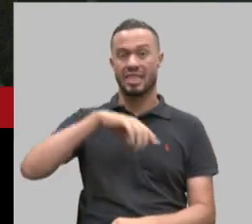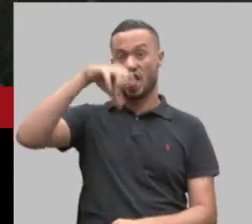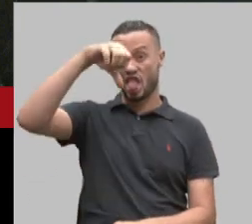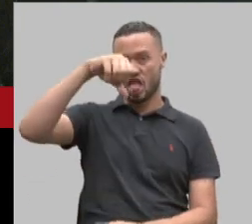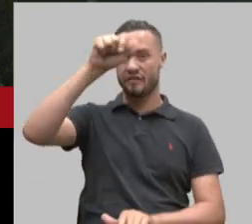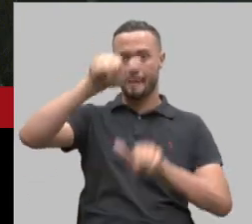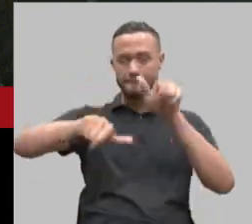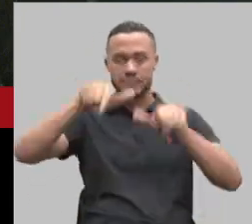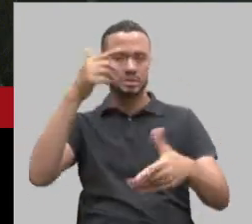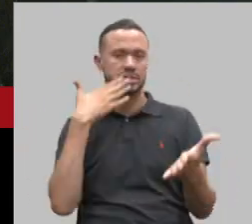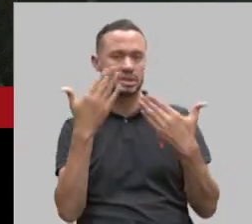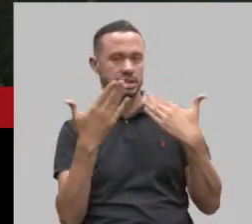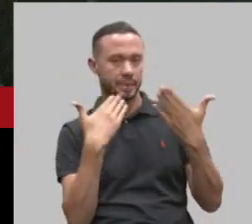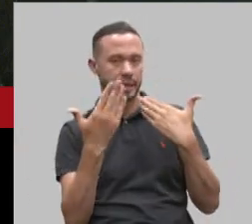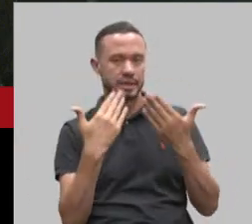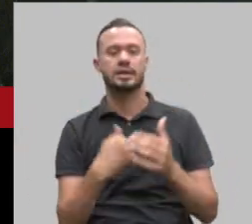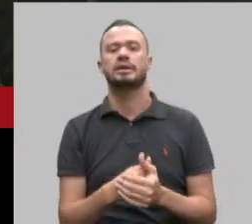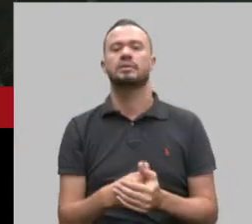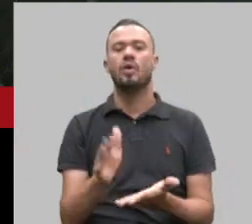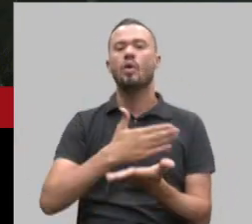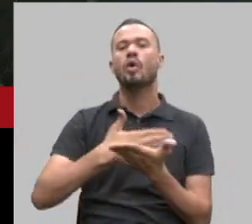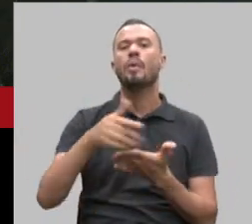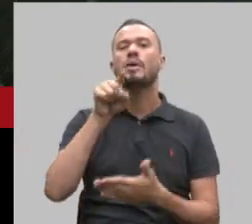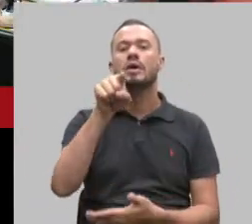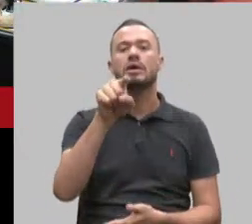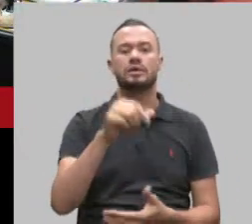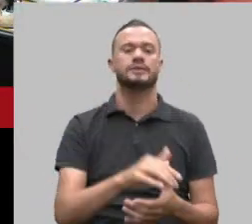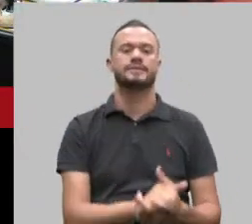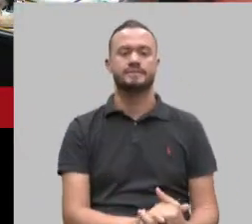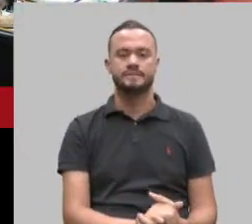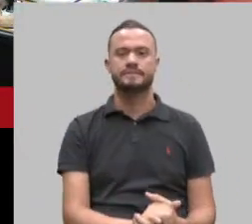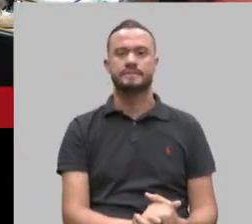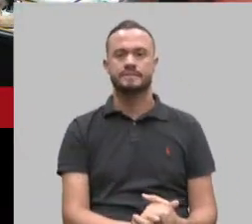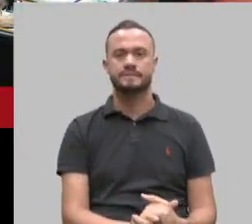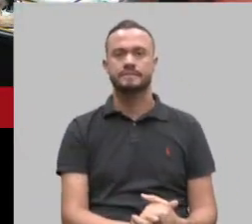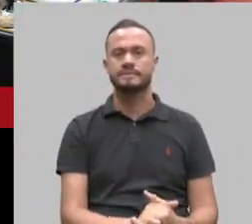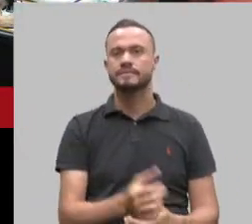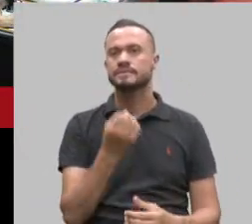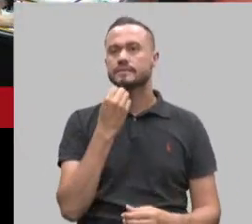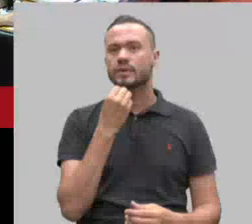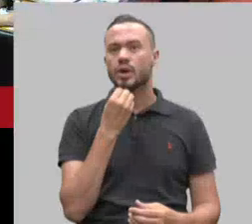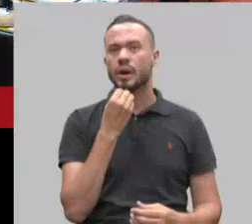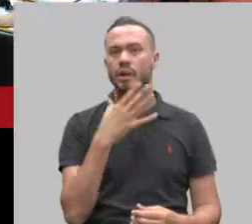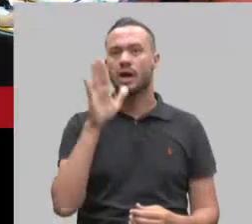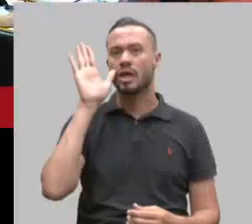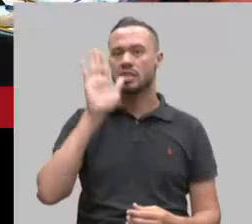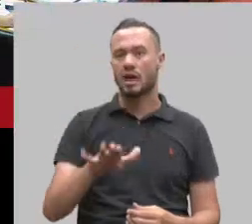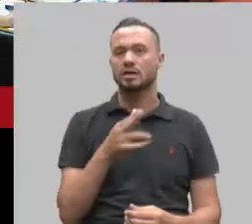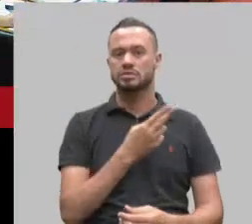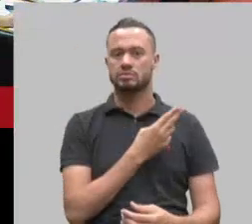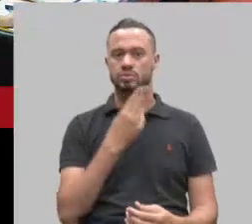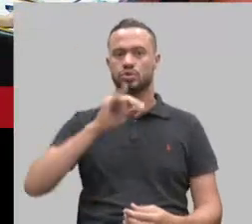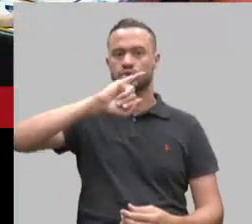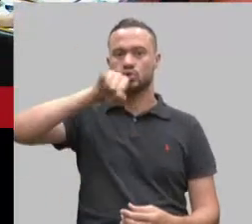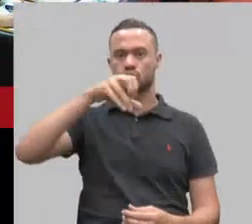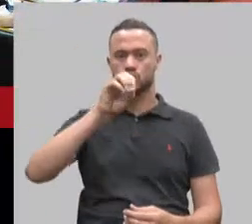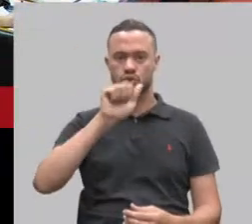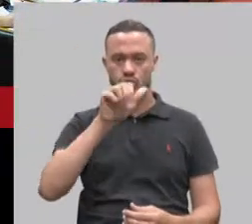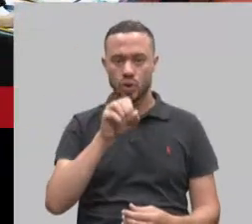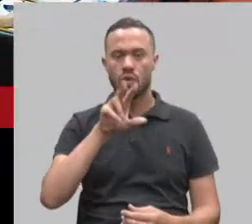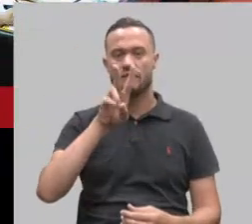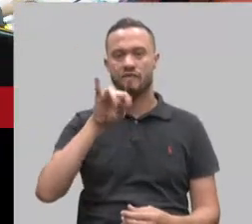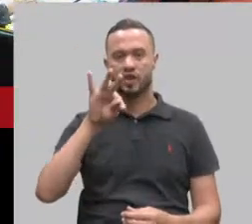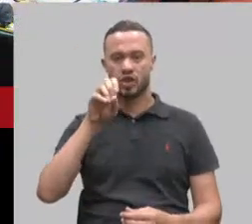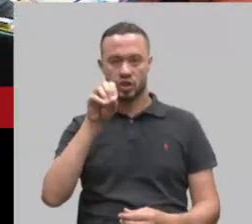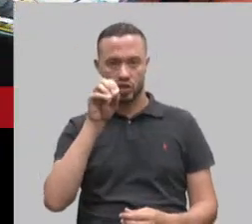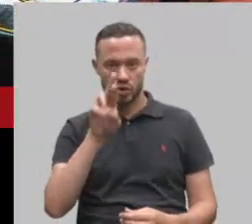debater pode iniciar você isso Boa tarde eu me chamo João Victor Condé eu venho lá